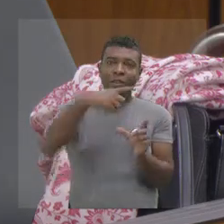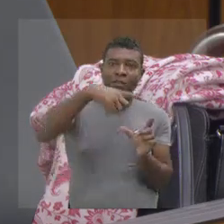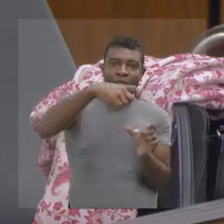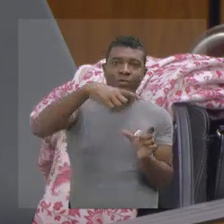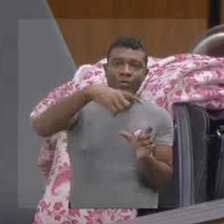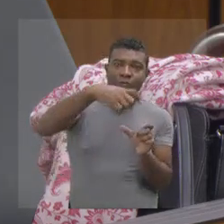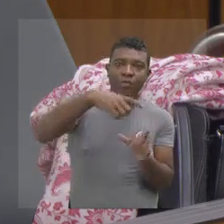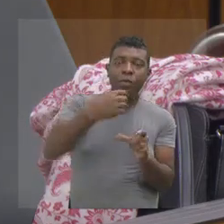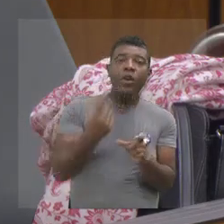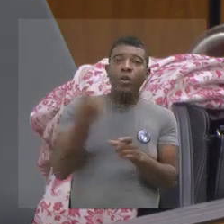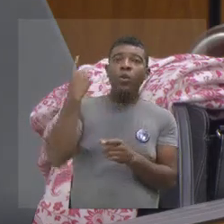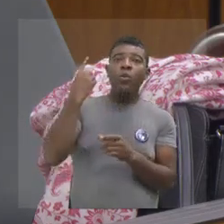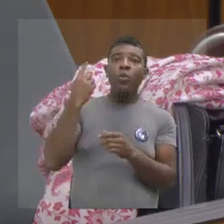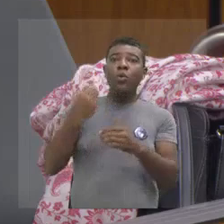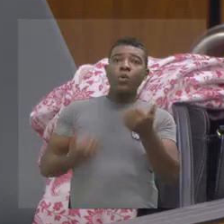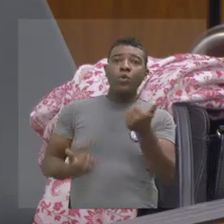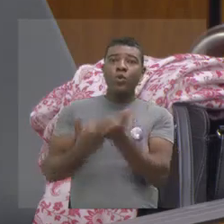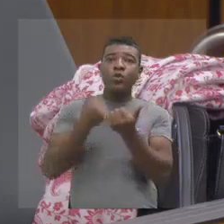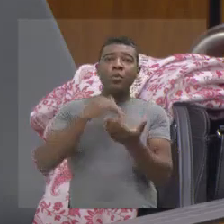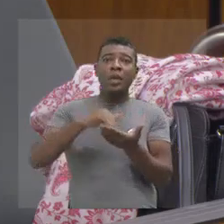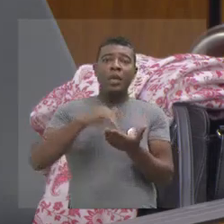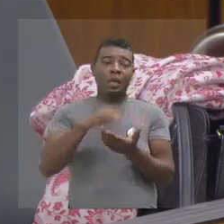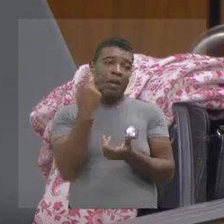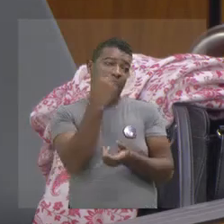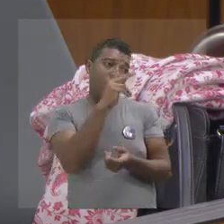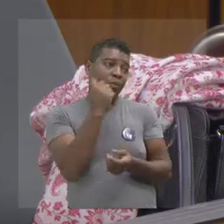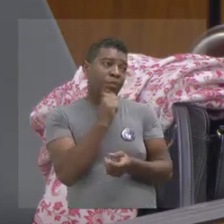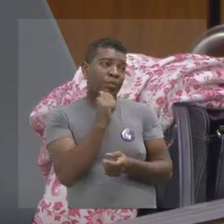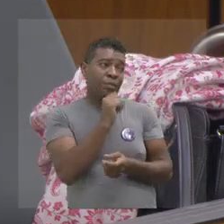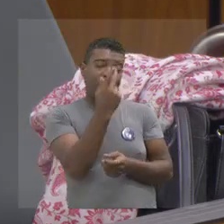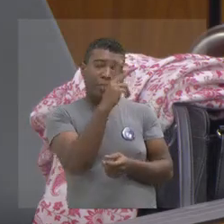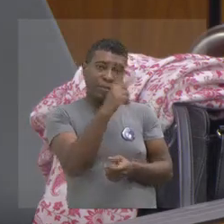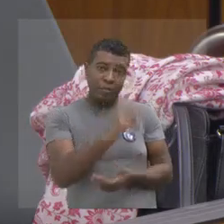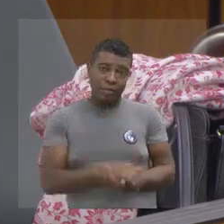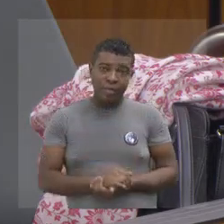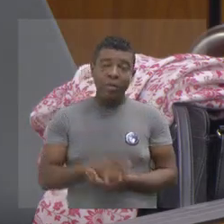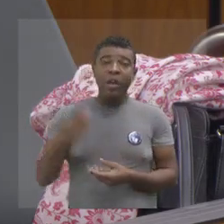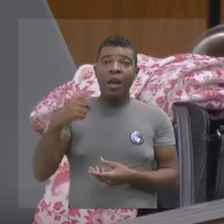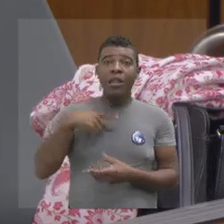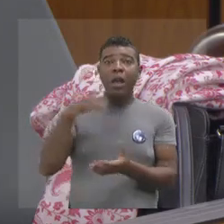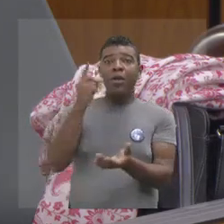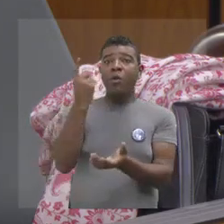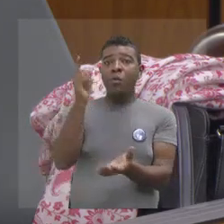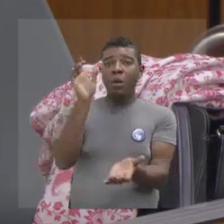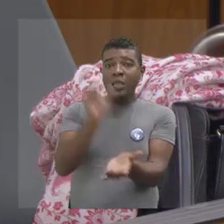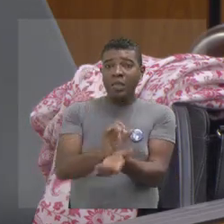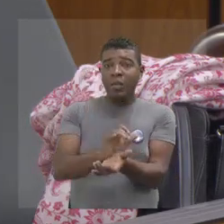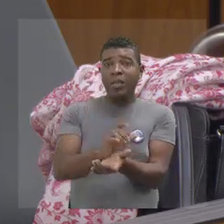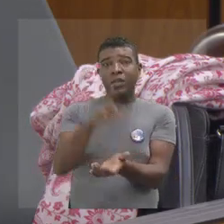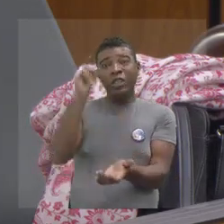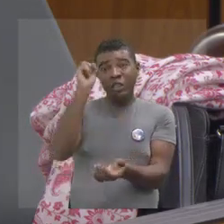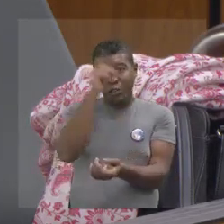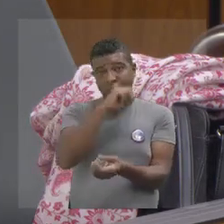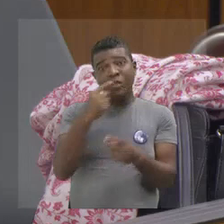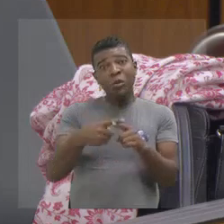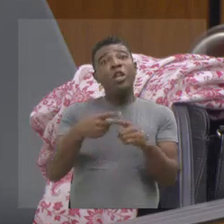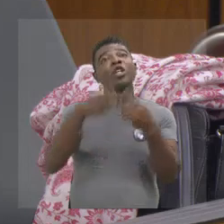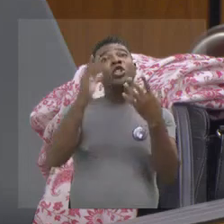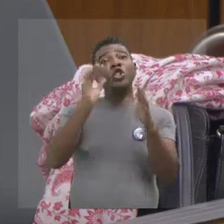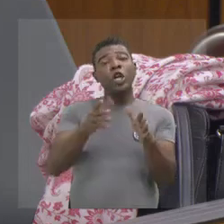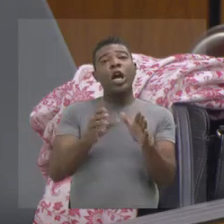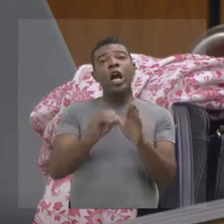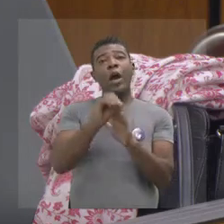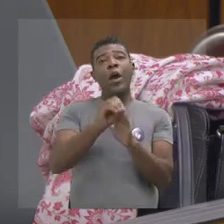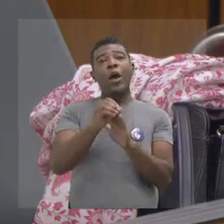de um subsecretário da senhora e aí a gente tem uma situação muito difícil porque isso foi oficializado há um ofício